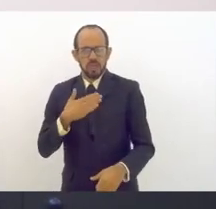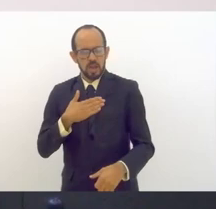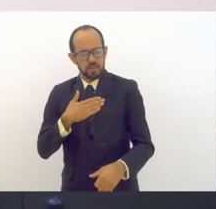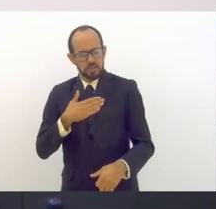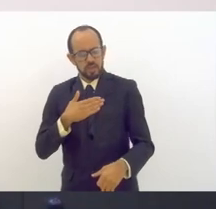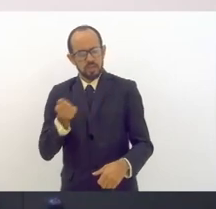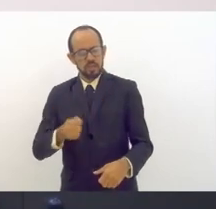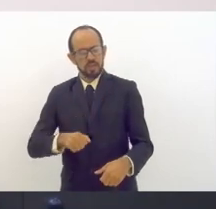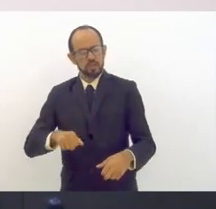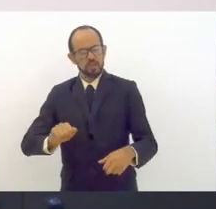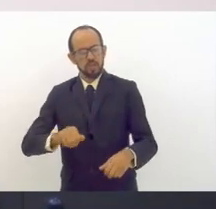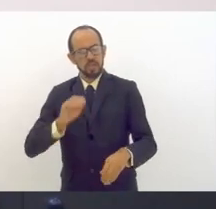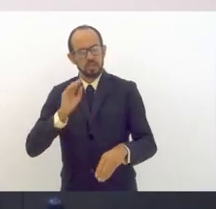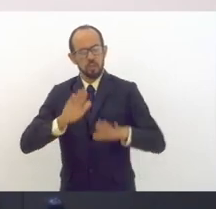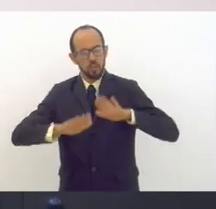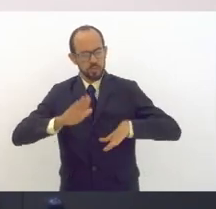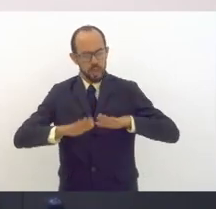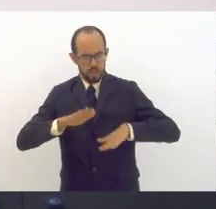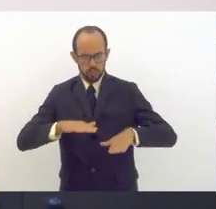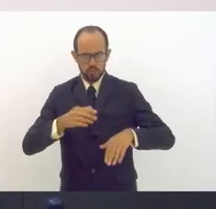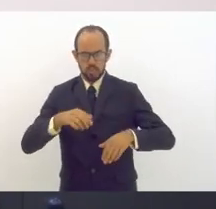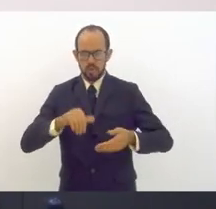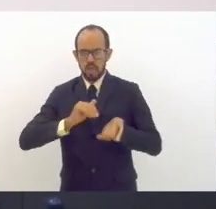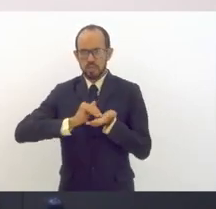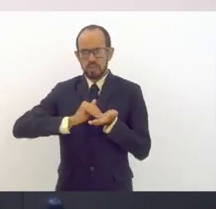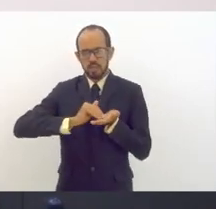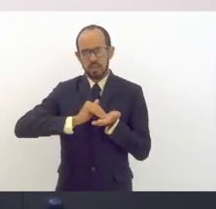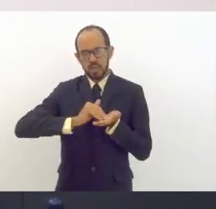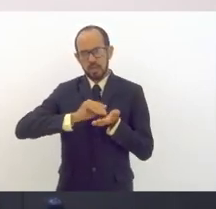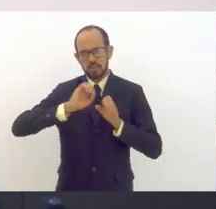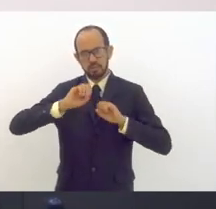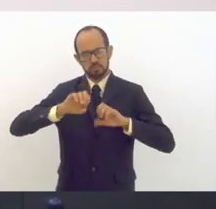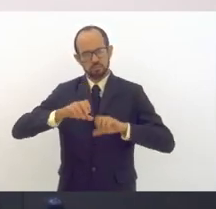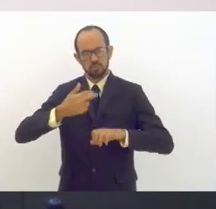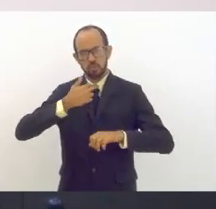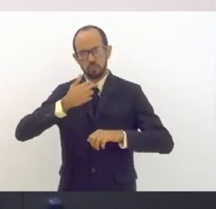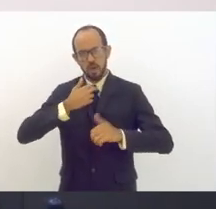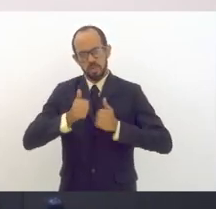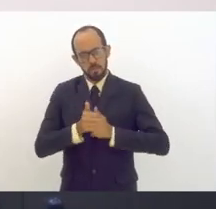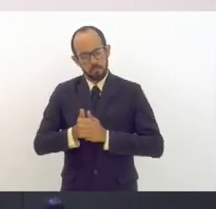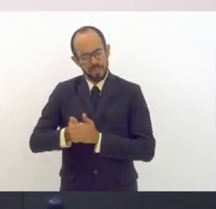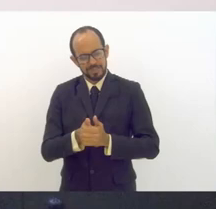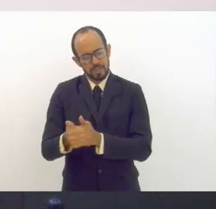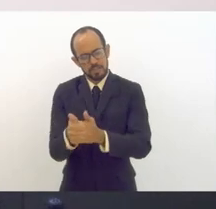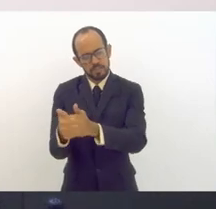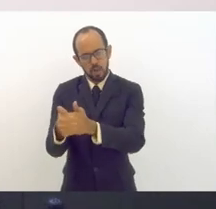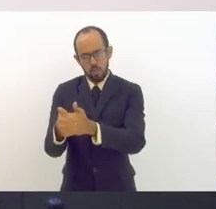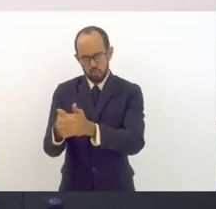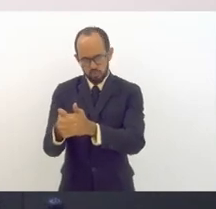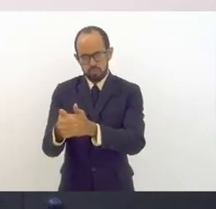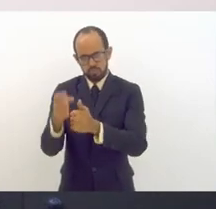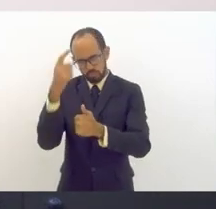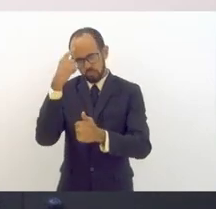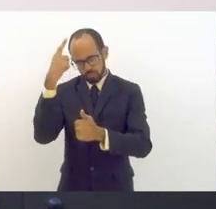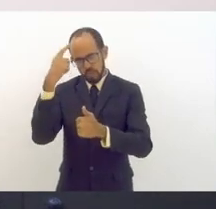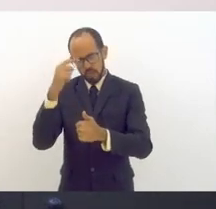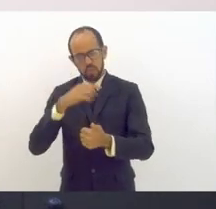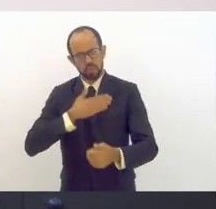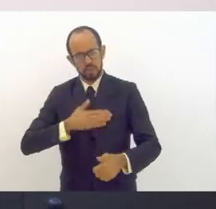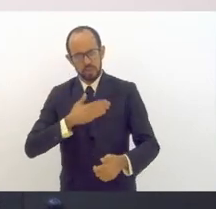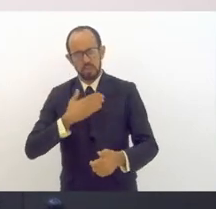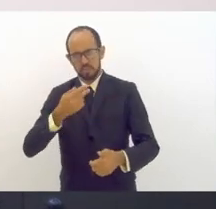cuidado, muito zelo. A SEDUC não pode endossar práticas de perseguição ideológica. Quero lembrar os preceitos constitucionais que